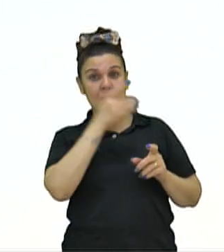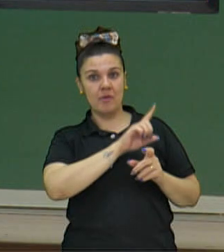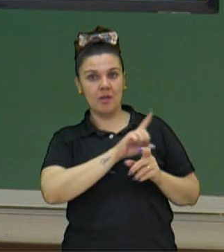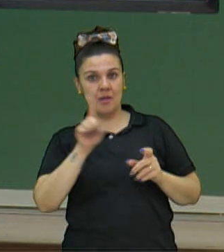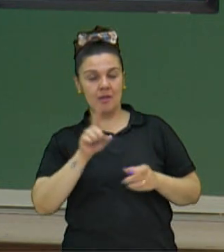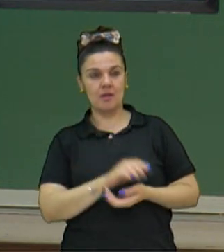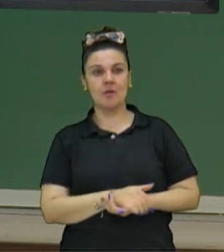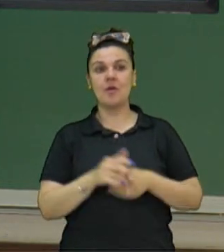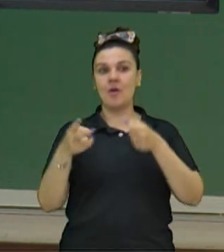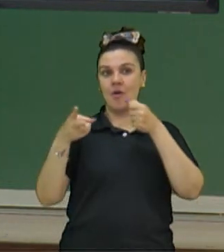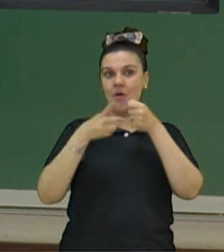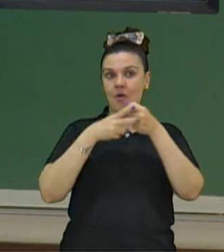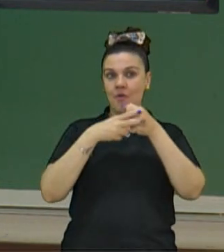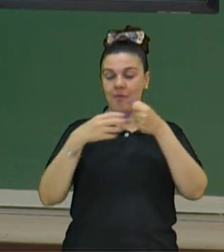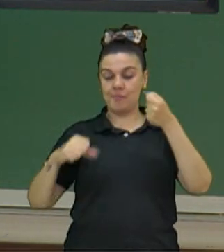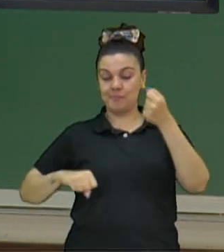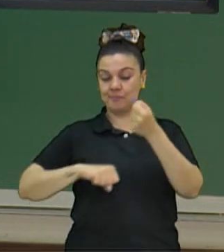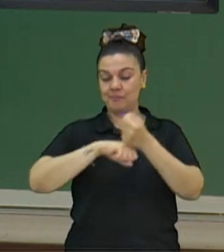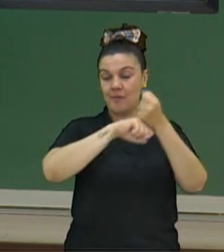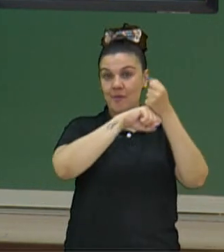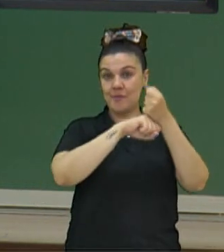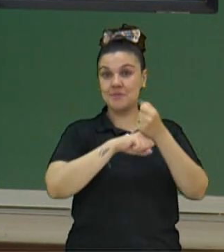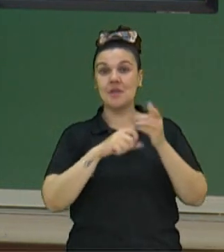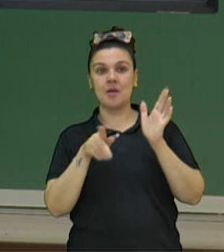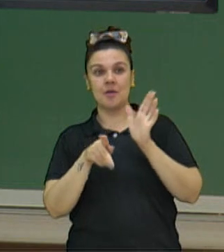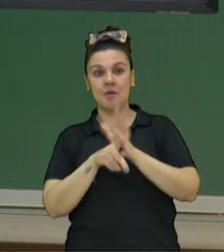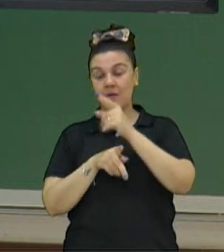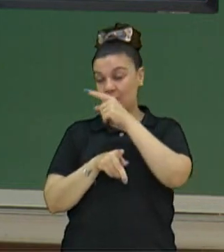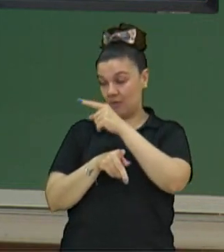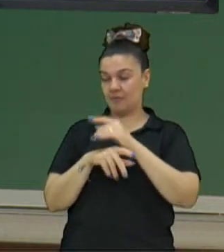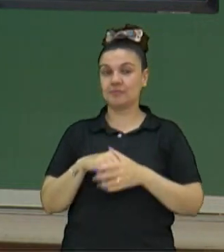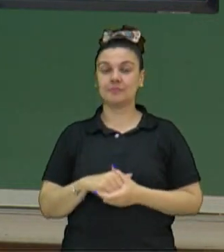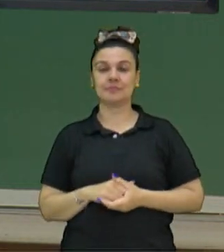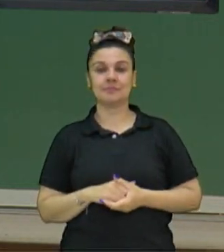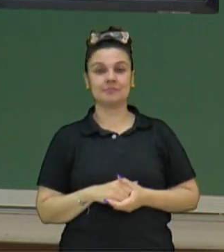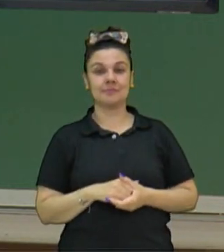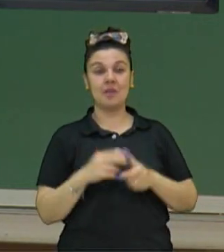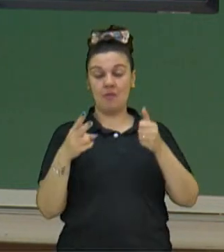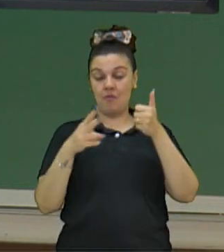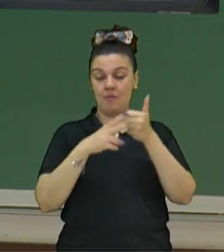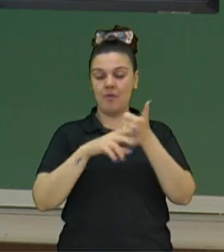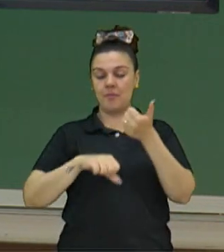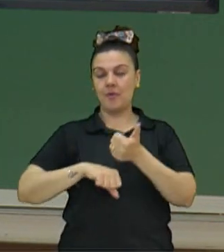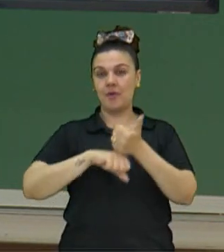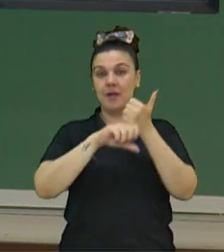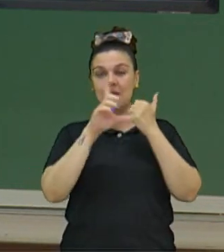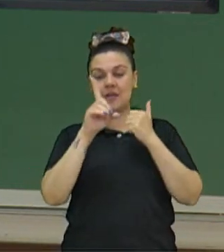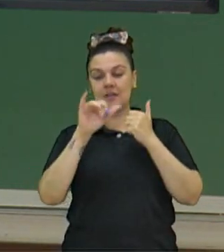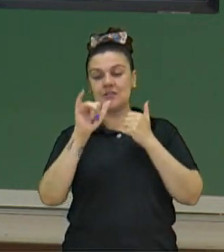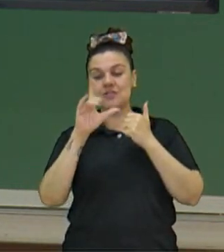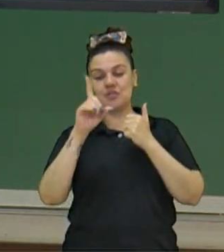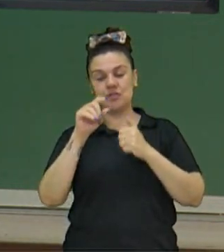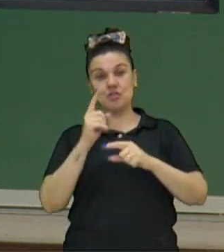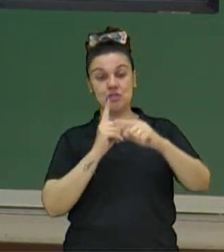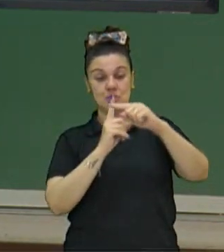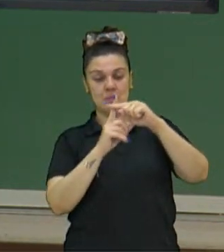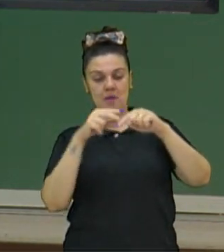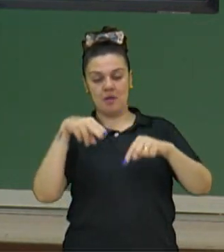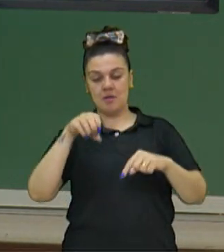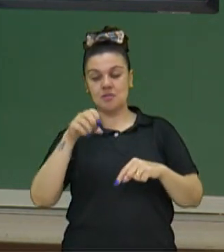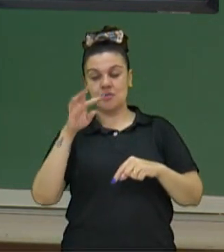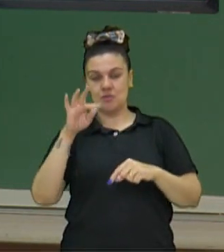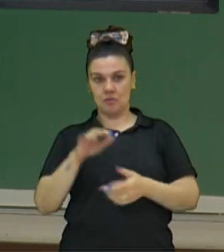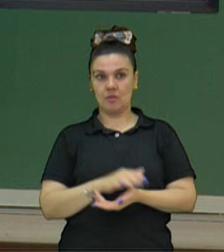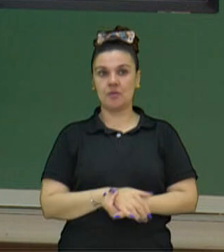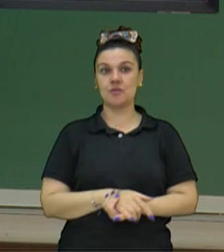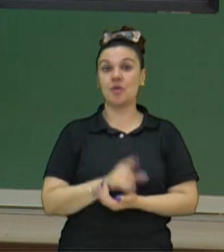negativa? O verbo auxiliar, didn't, olha lá, ó. É o did mais not O meu verbo do